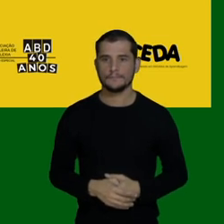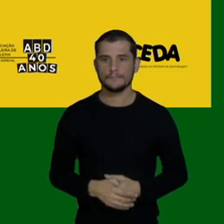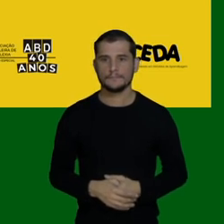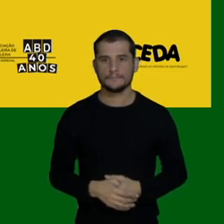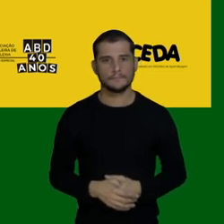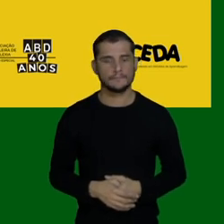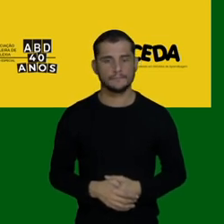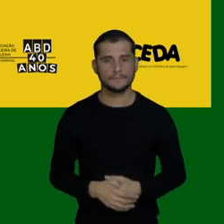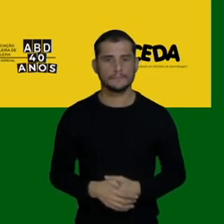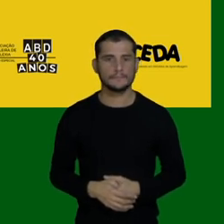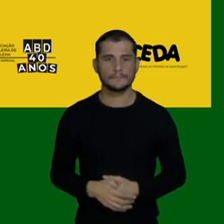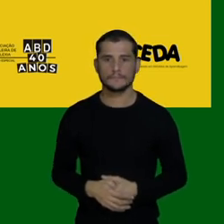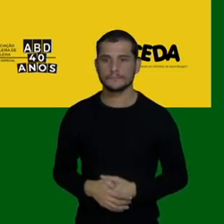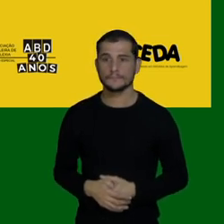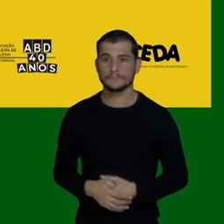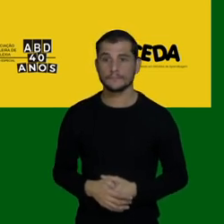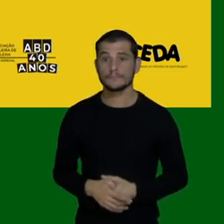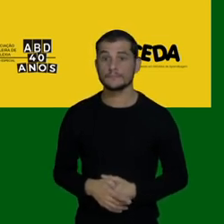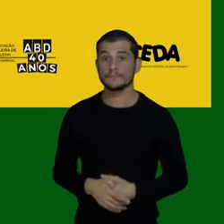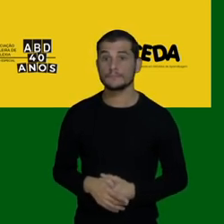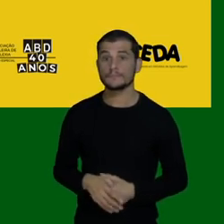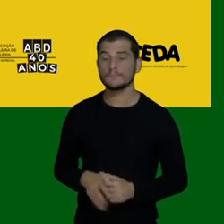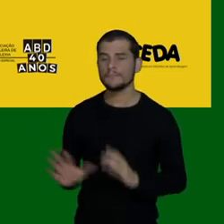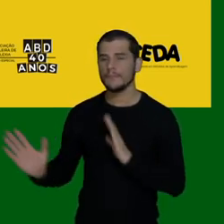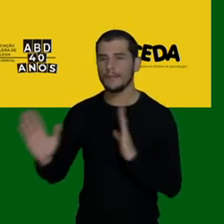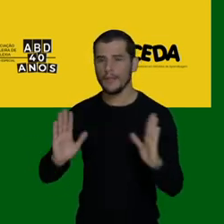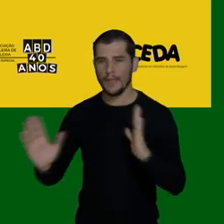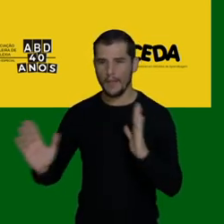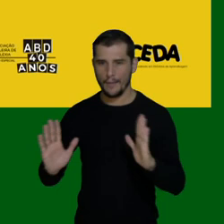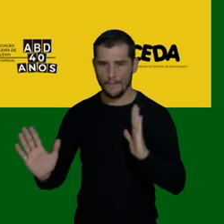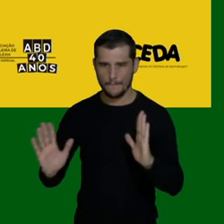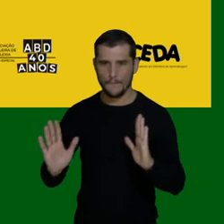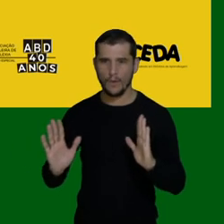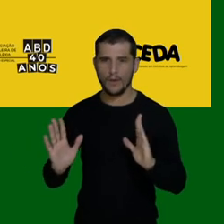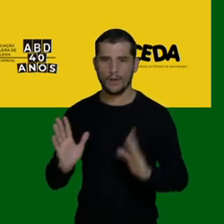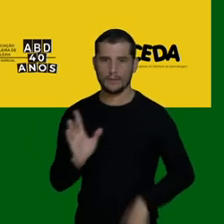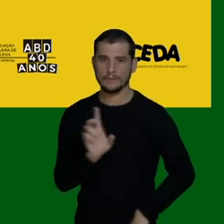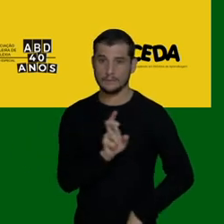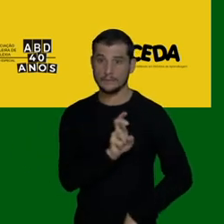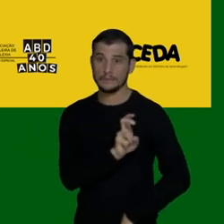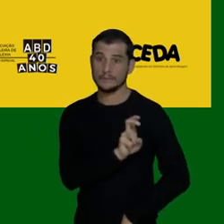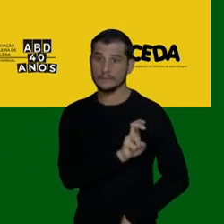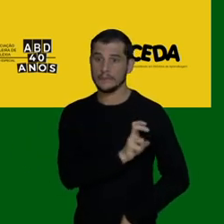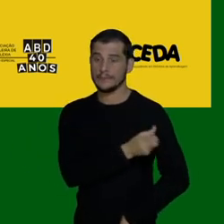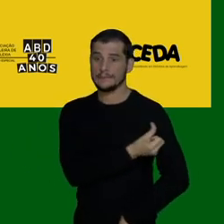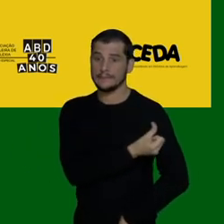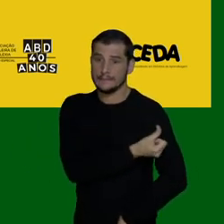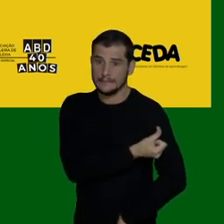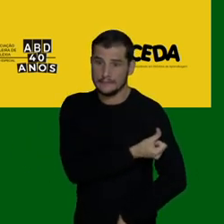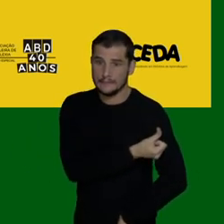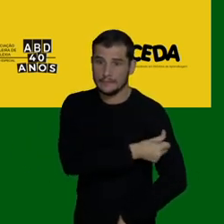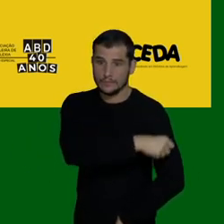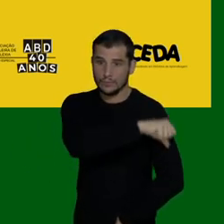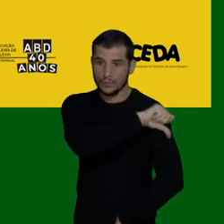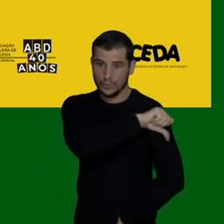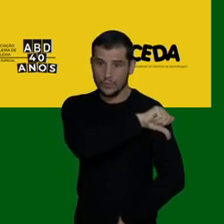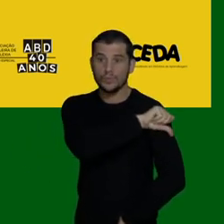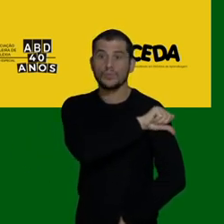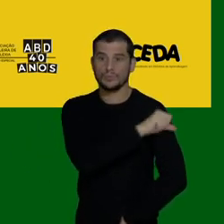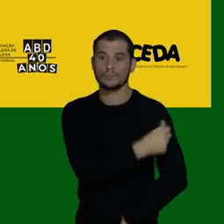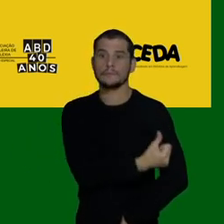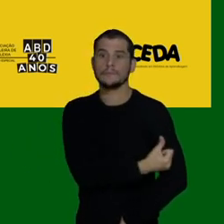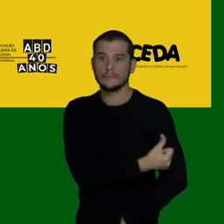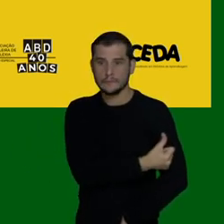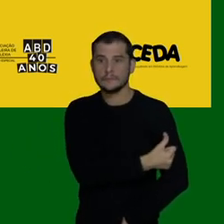né no ensino fundamental as instruções já são assim bem mais formal né Então essa criança se não